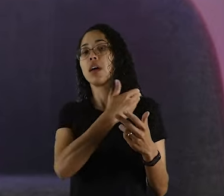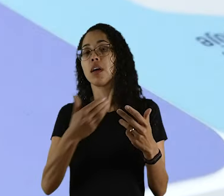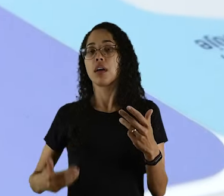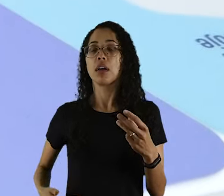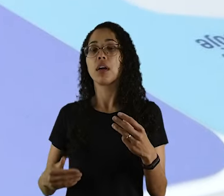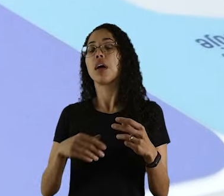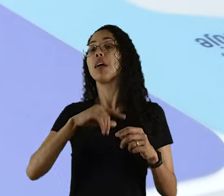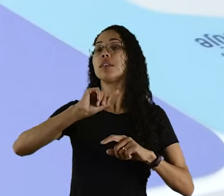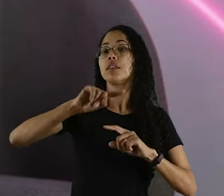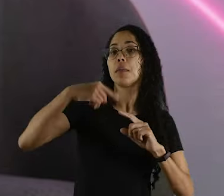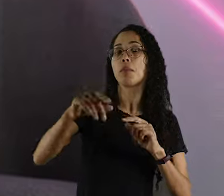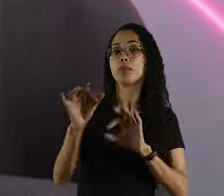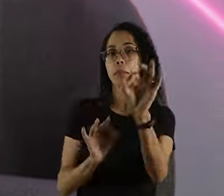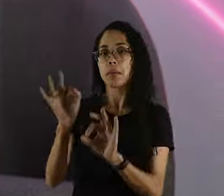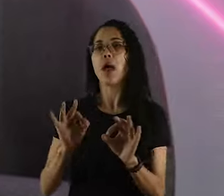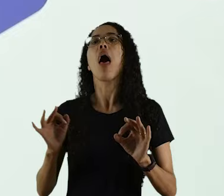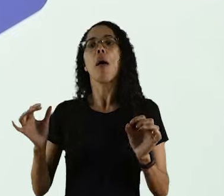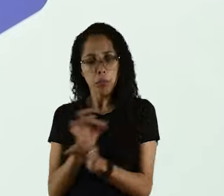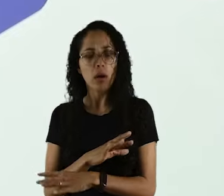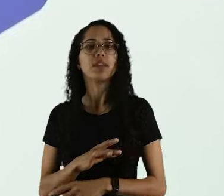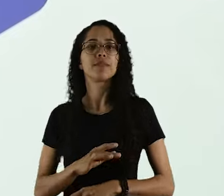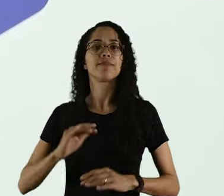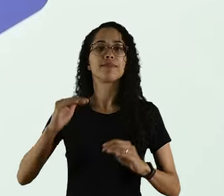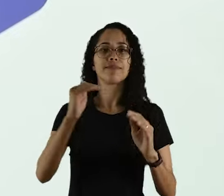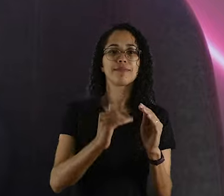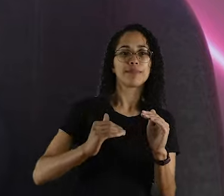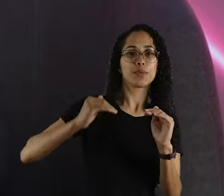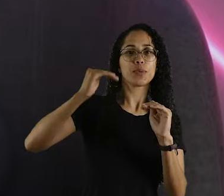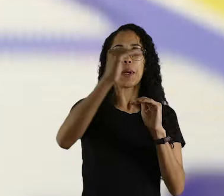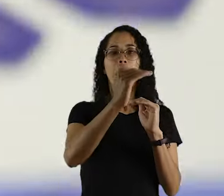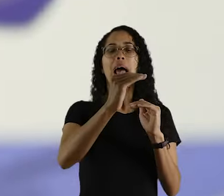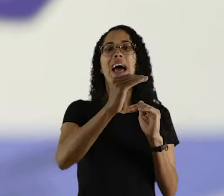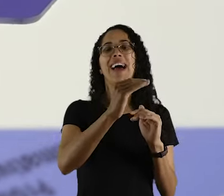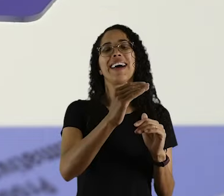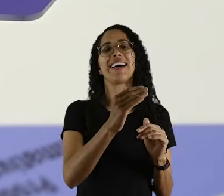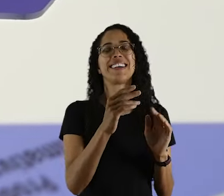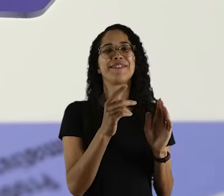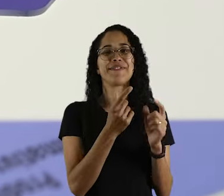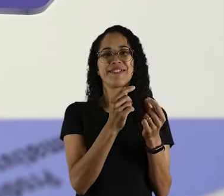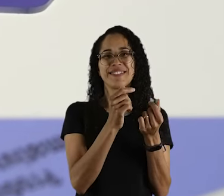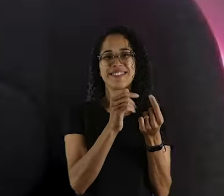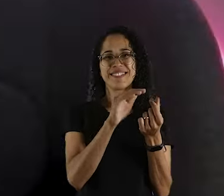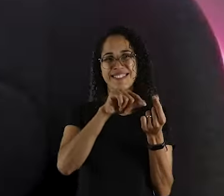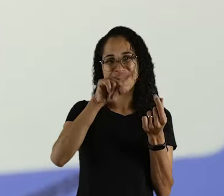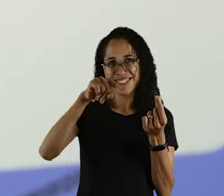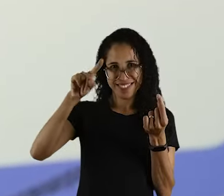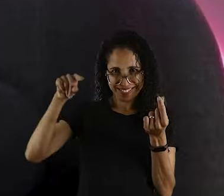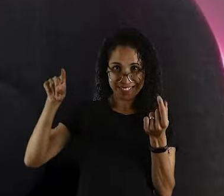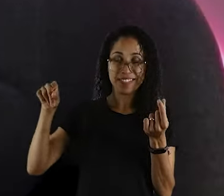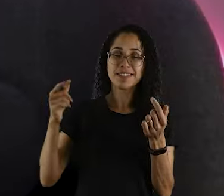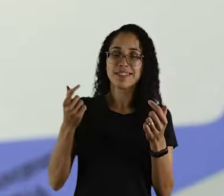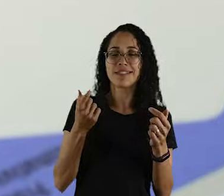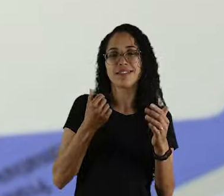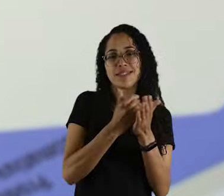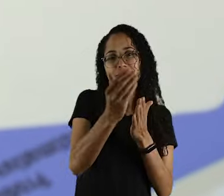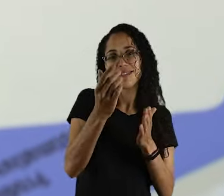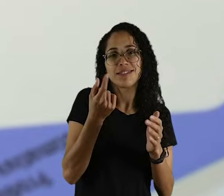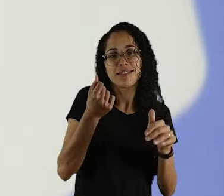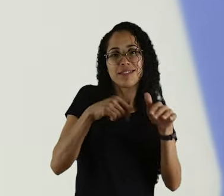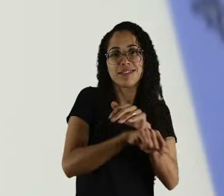estão um pouco mais preparados é que saltam para o mundo da renda variável. Mas, apesar